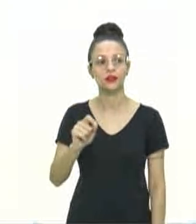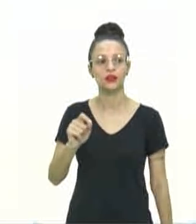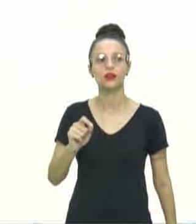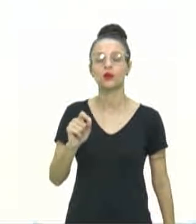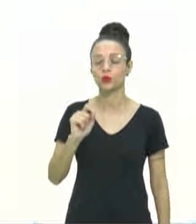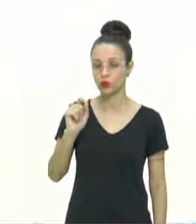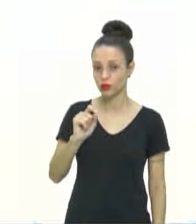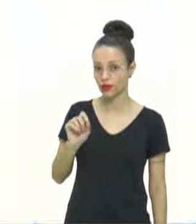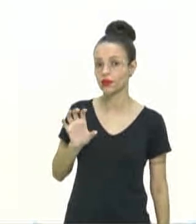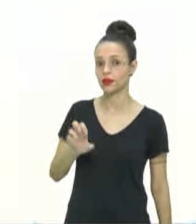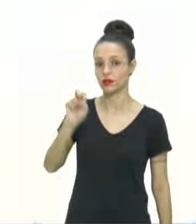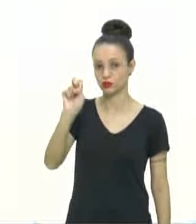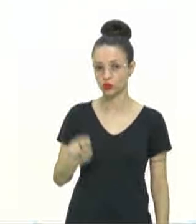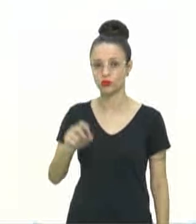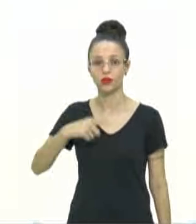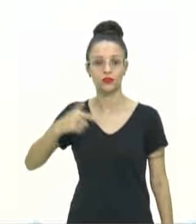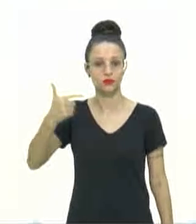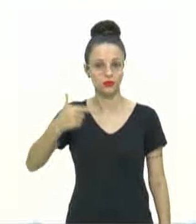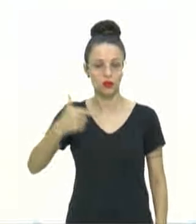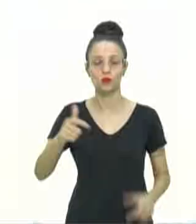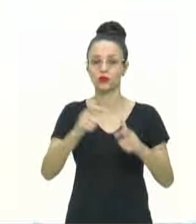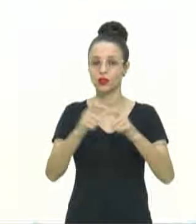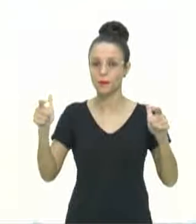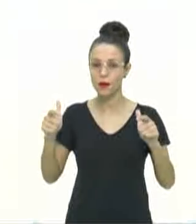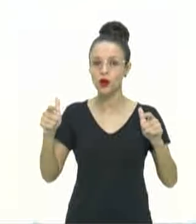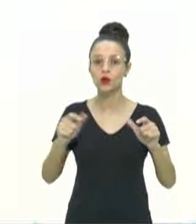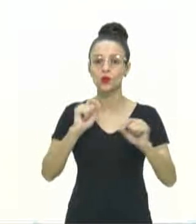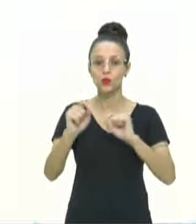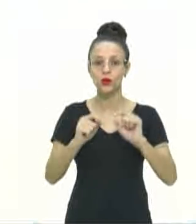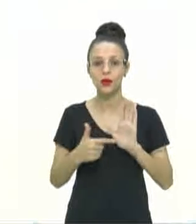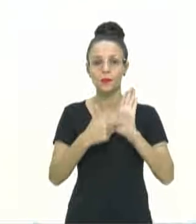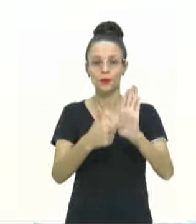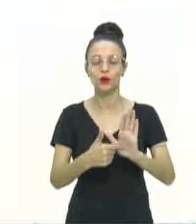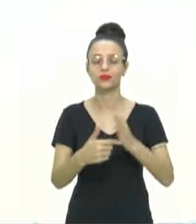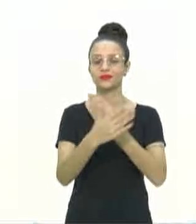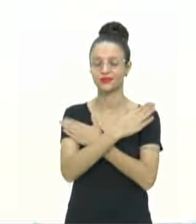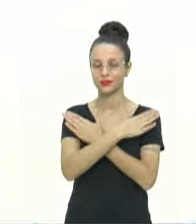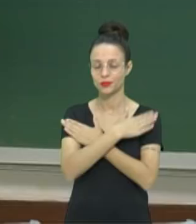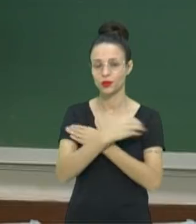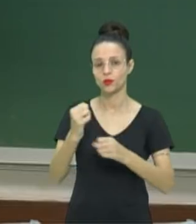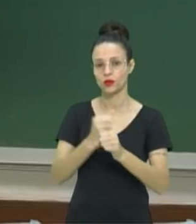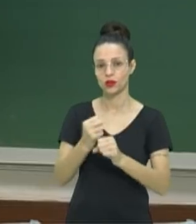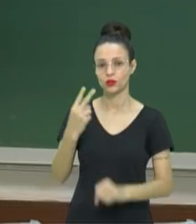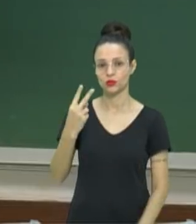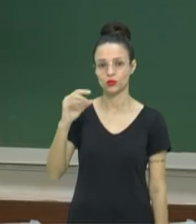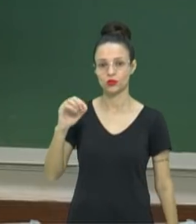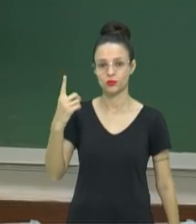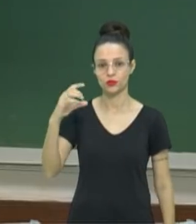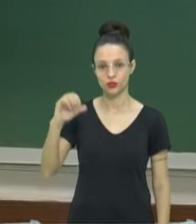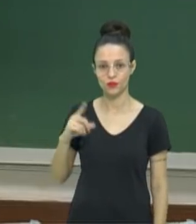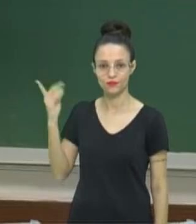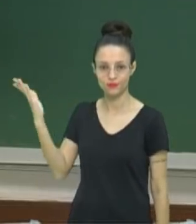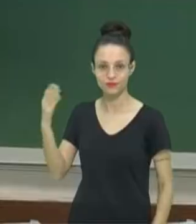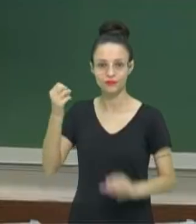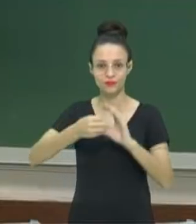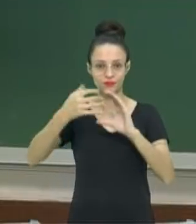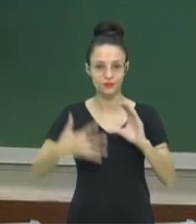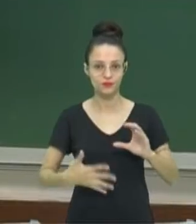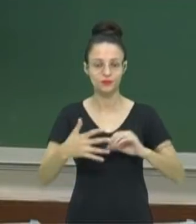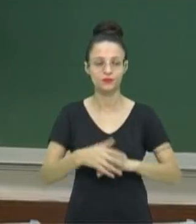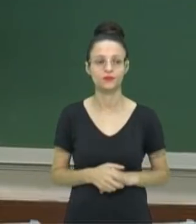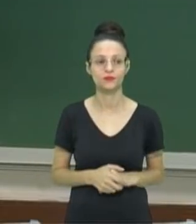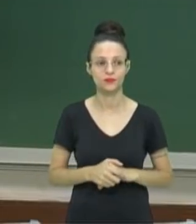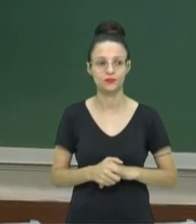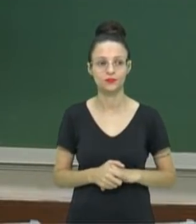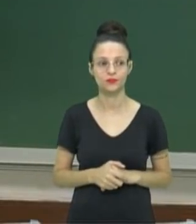a segunda maior porcentagem de crescimento no desemprego em 2019. Está ali a característica da qual nós